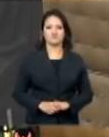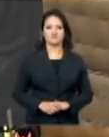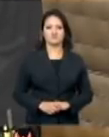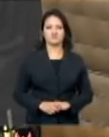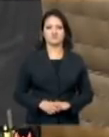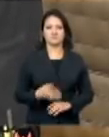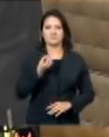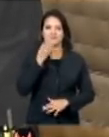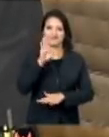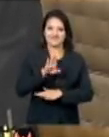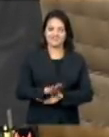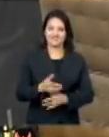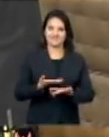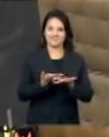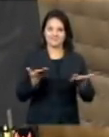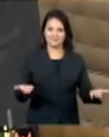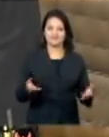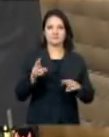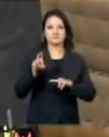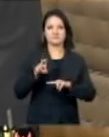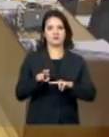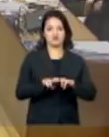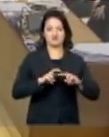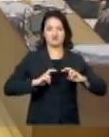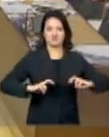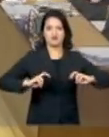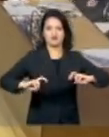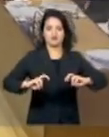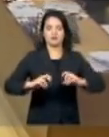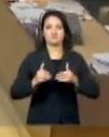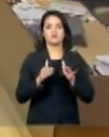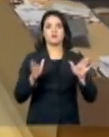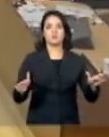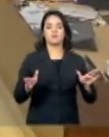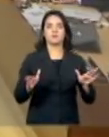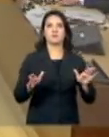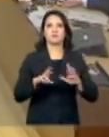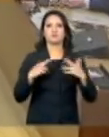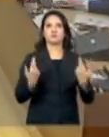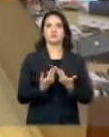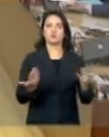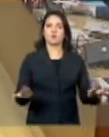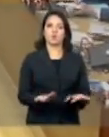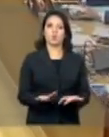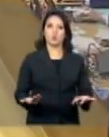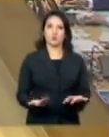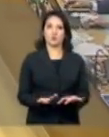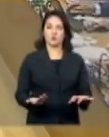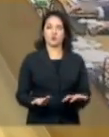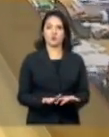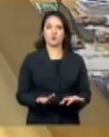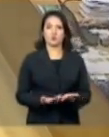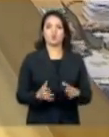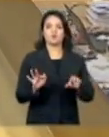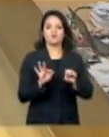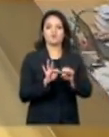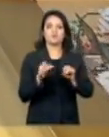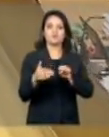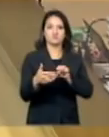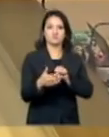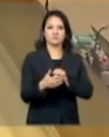todos podemos nos sentar ministro dias toffoli nessa sessão extraordinária do supremo tribunal federal